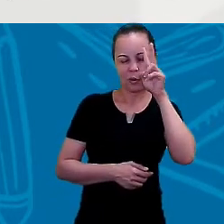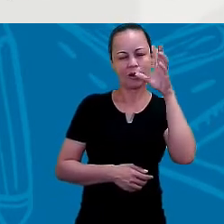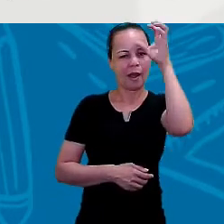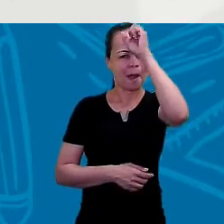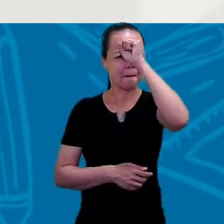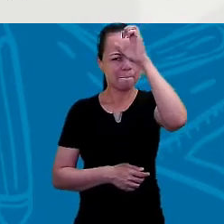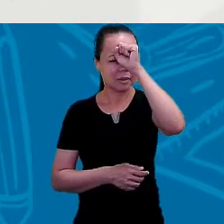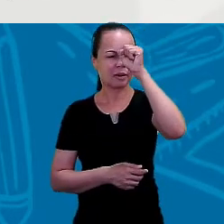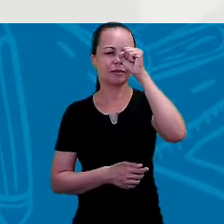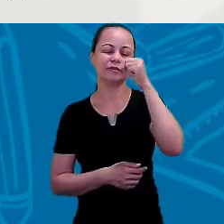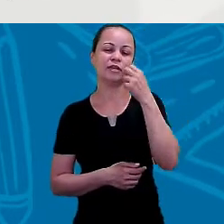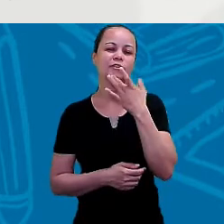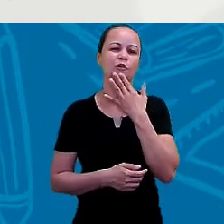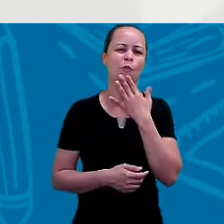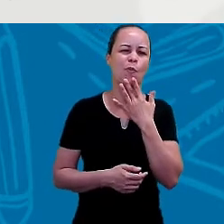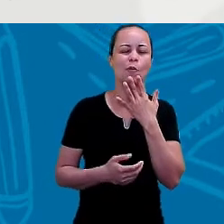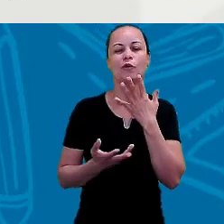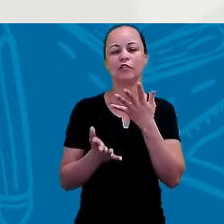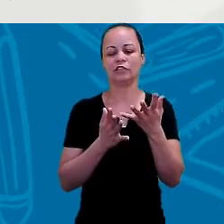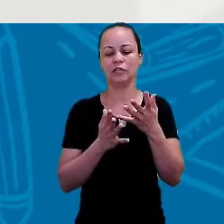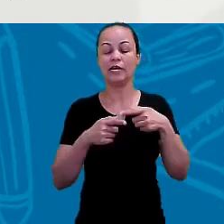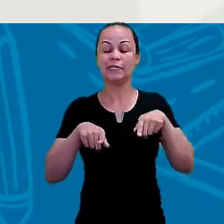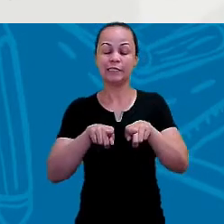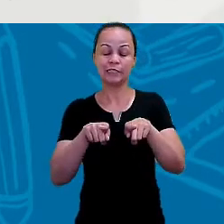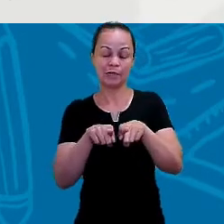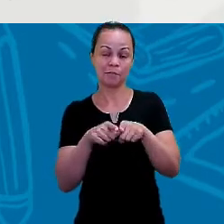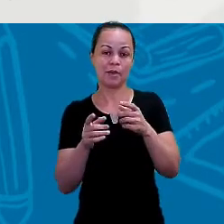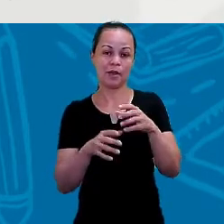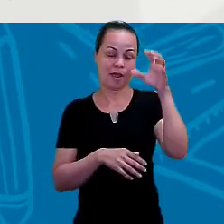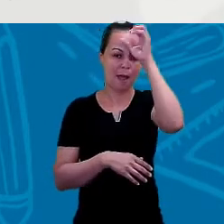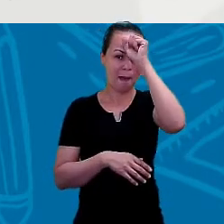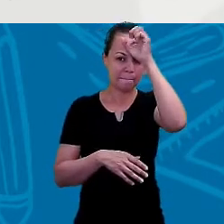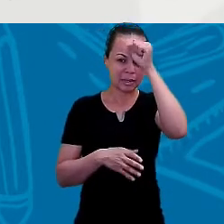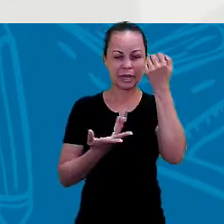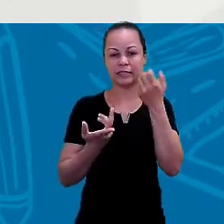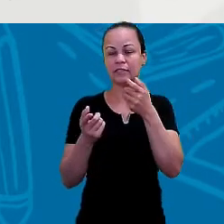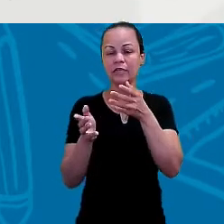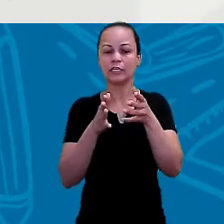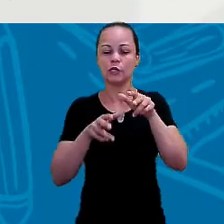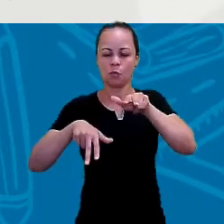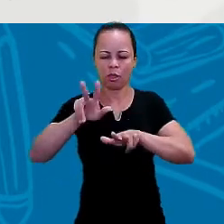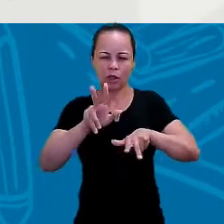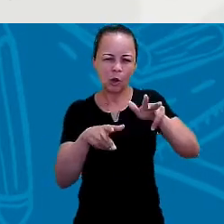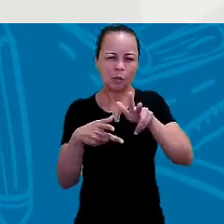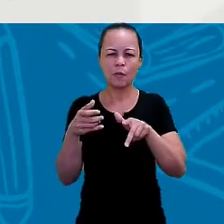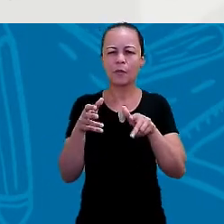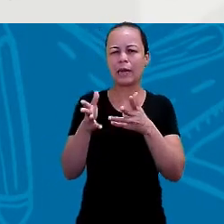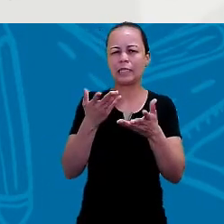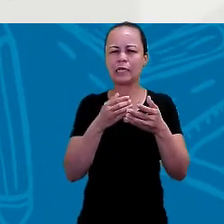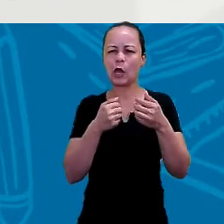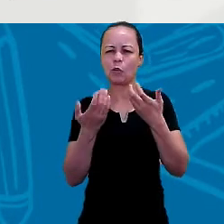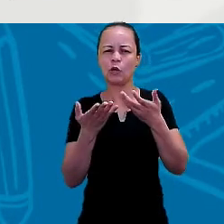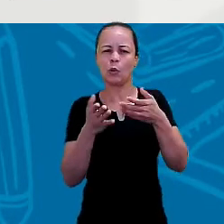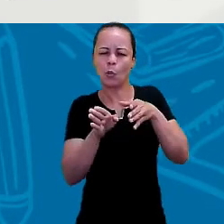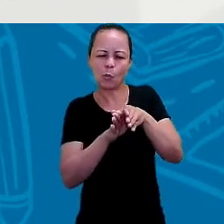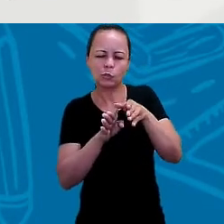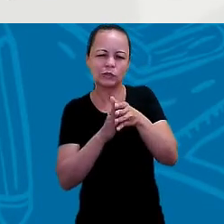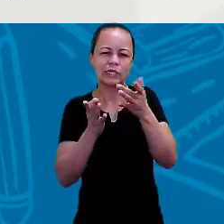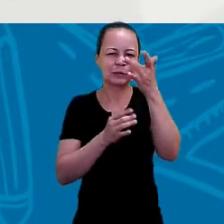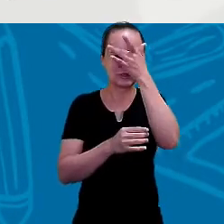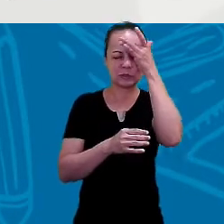aprende uma lição. Que o camaleão parou de dar ouvido para as pessoas que sempre se incomodavam com a forma dele